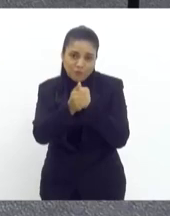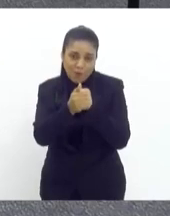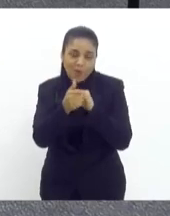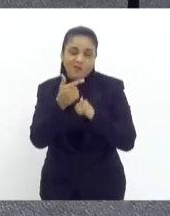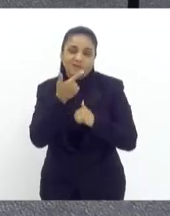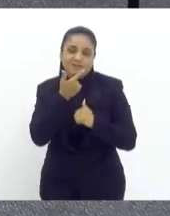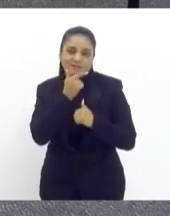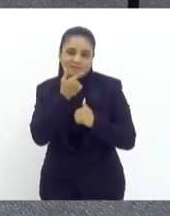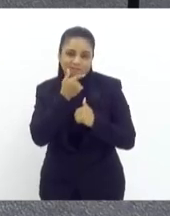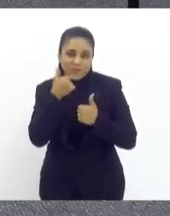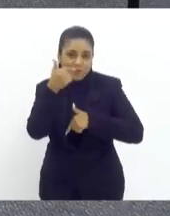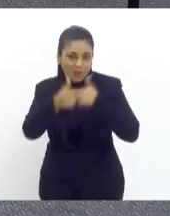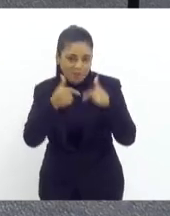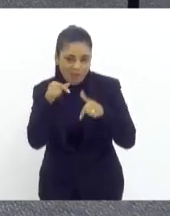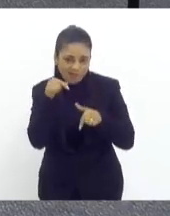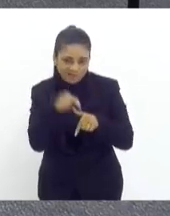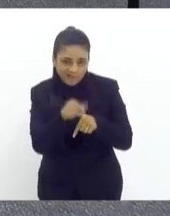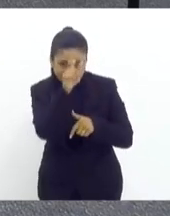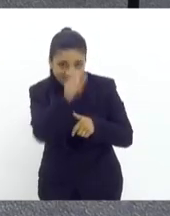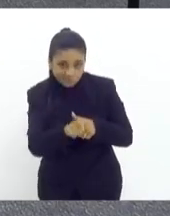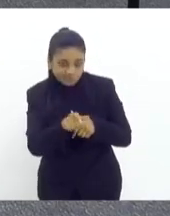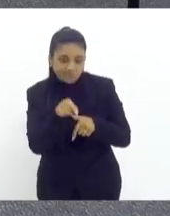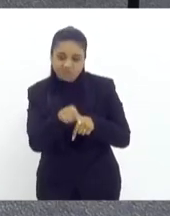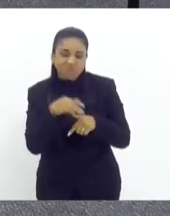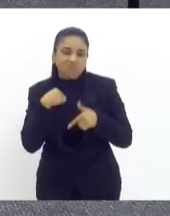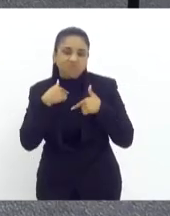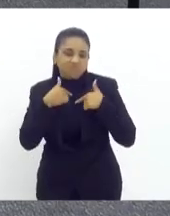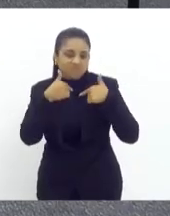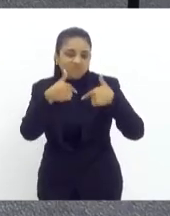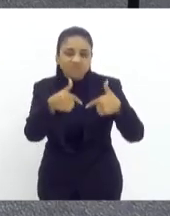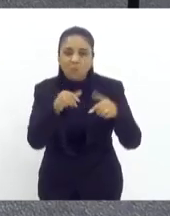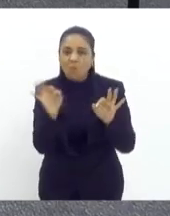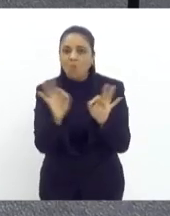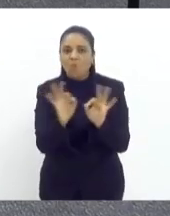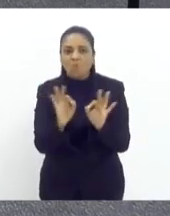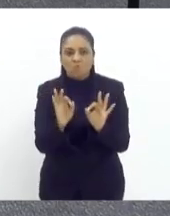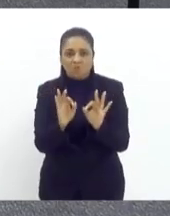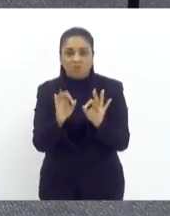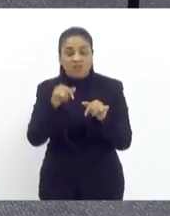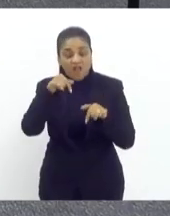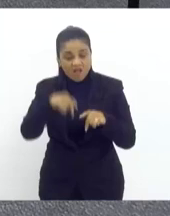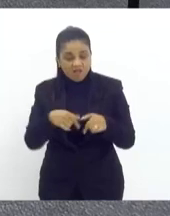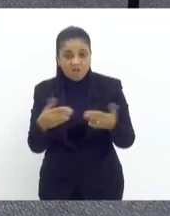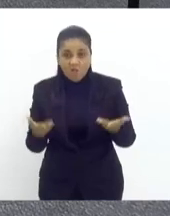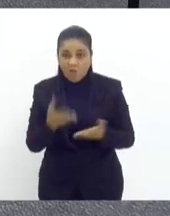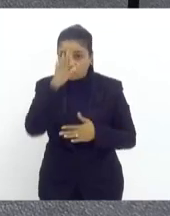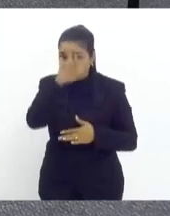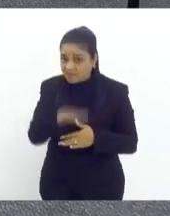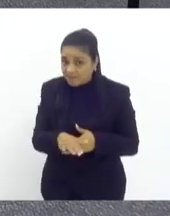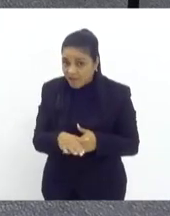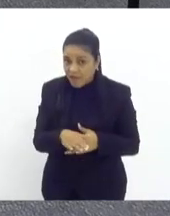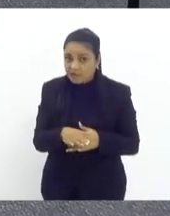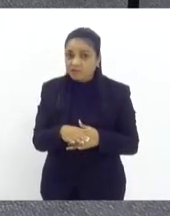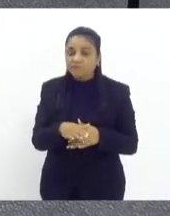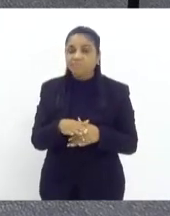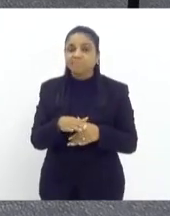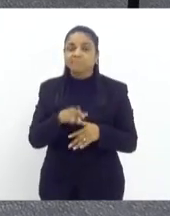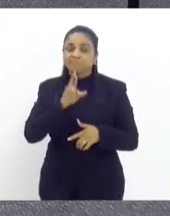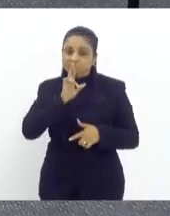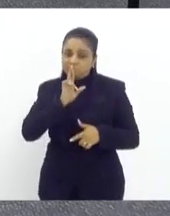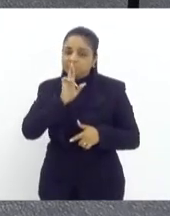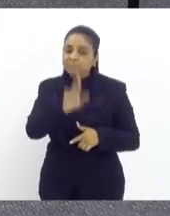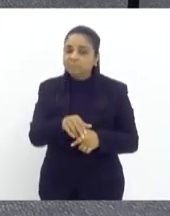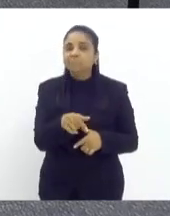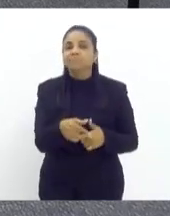Vini Júnior eles não tomaram nenhuma Providência sobre o que aconteceu nós aqui na tarde de hoje vamos seguir dando a